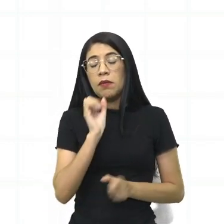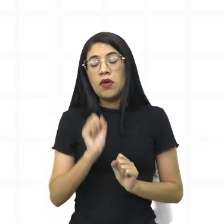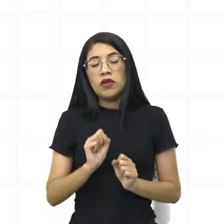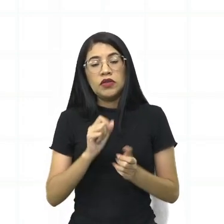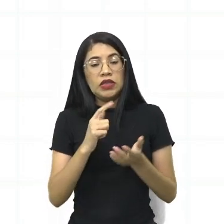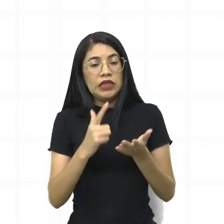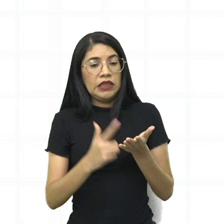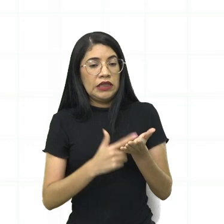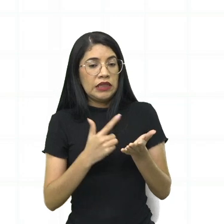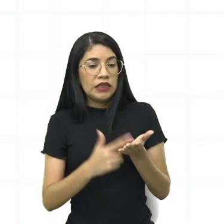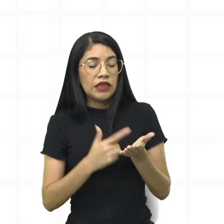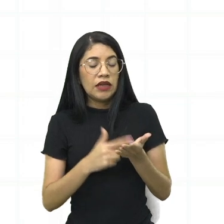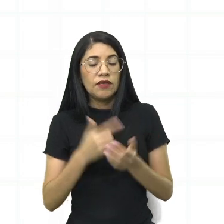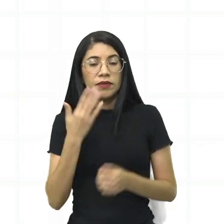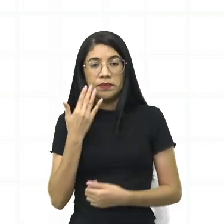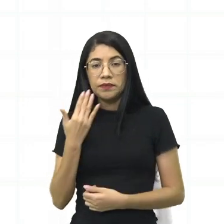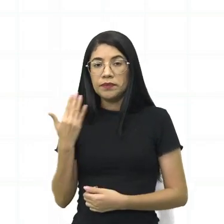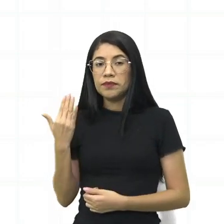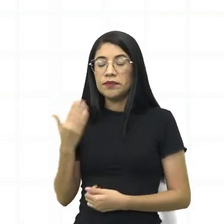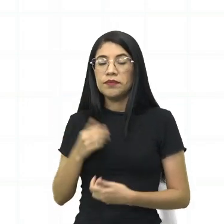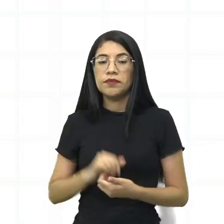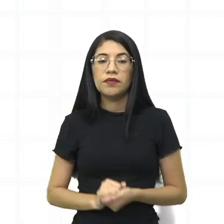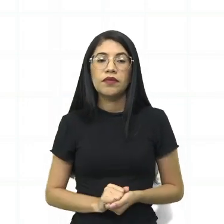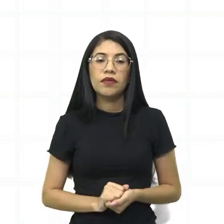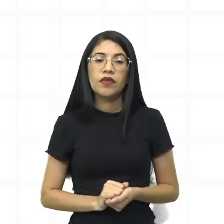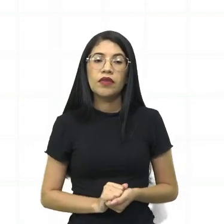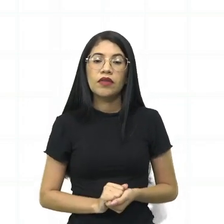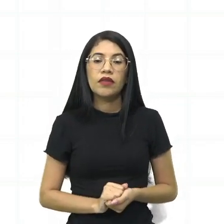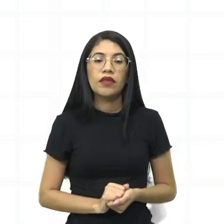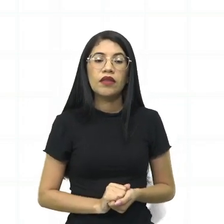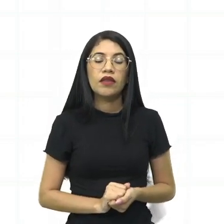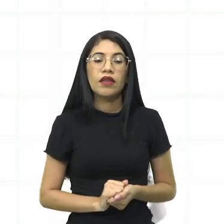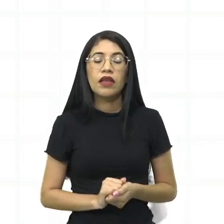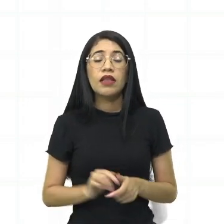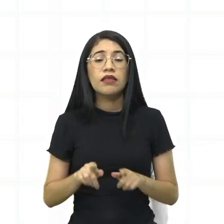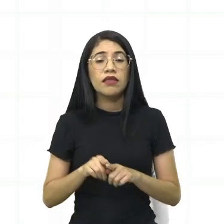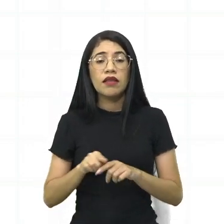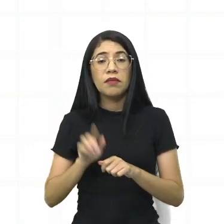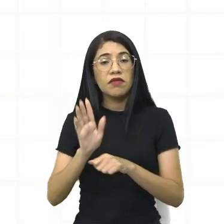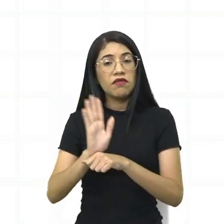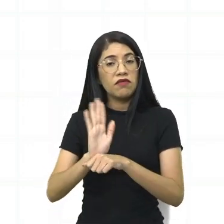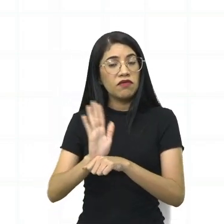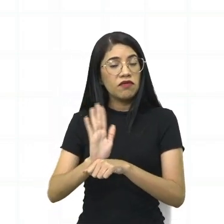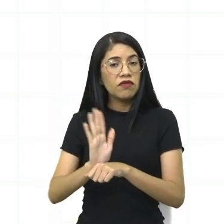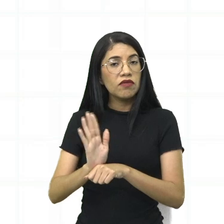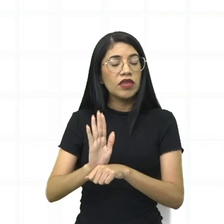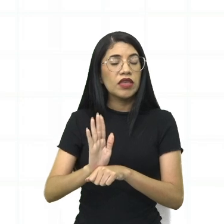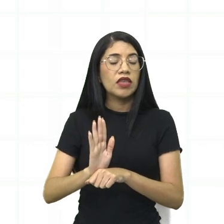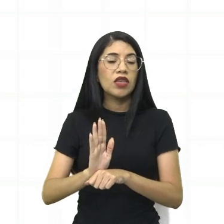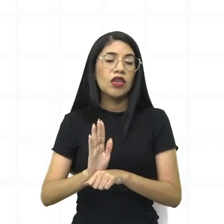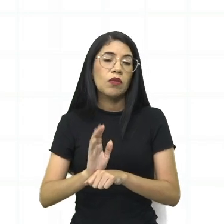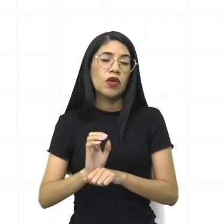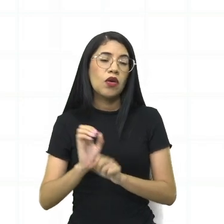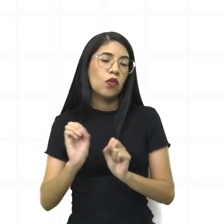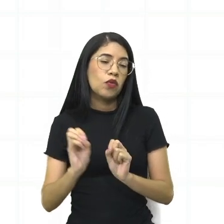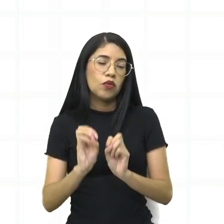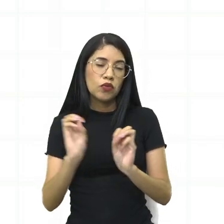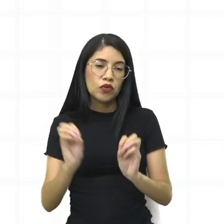falar para vocês. O objeto em questão pode ser um livro, né? Pode ser um filme, pode ser um